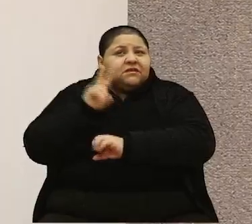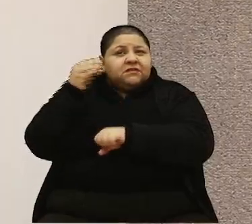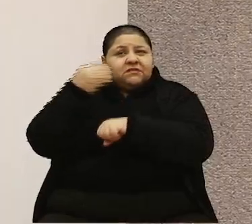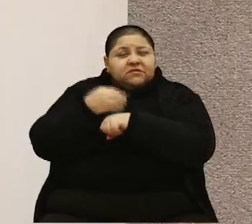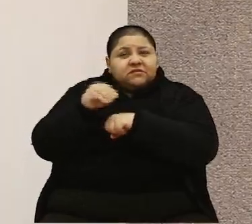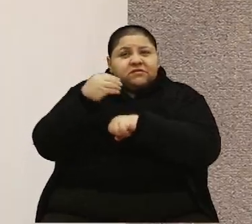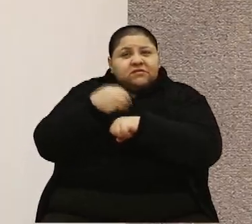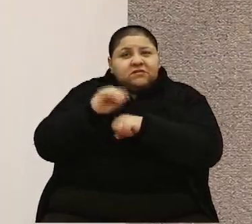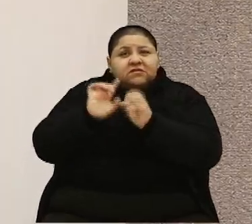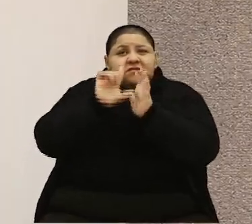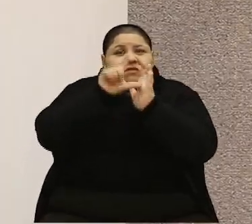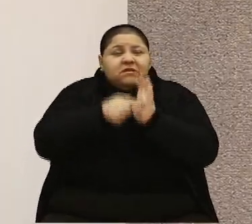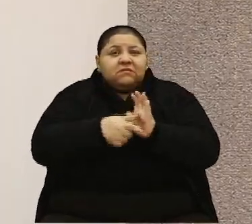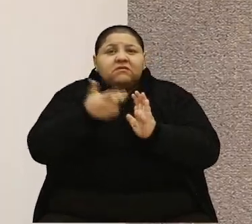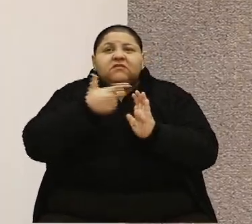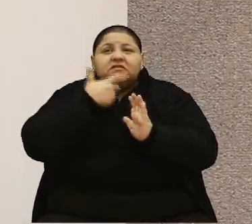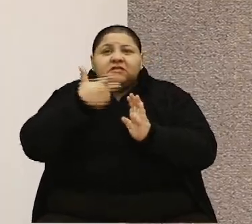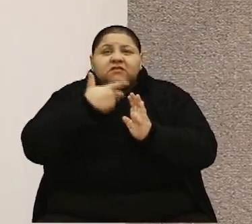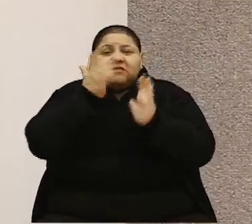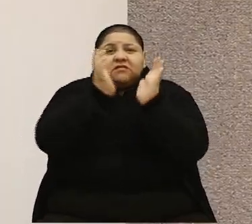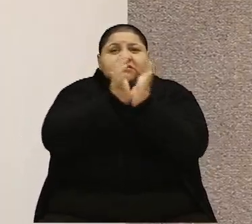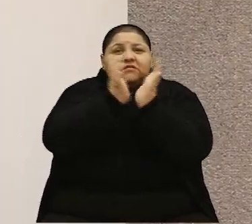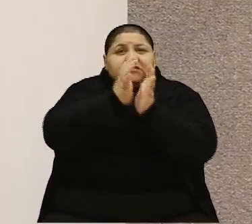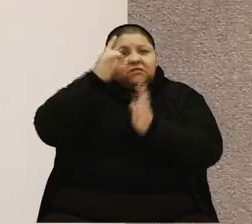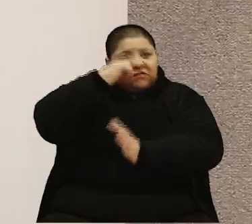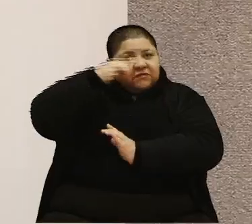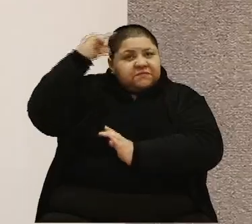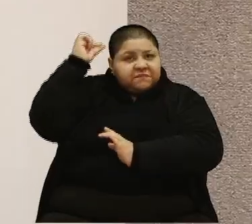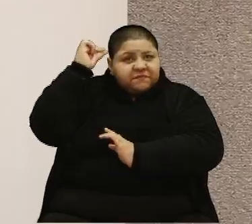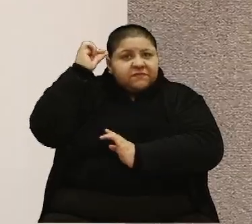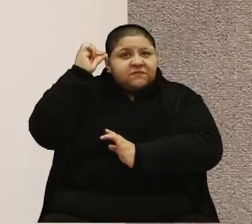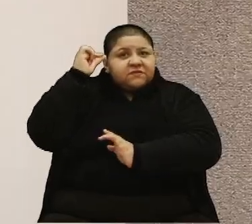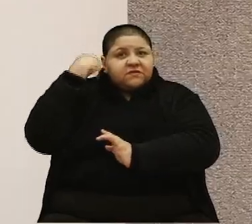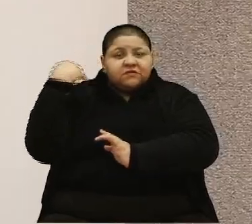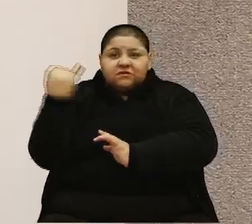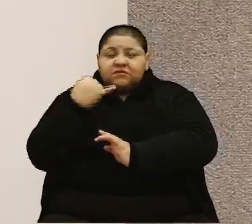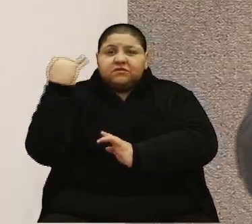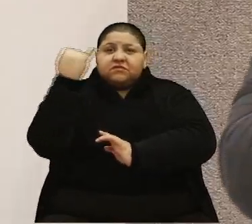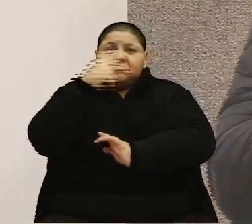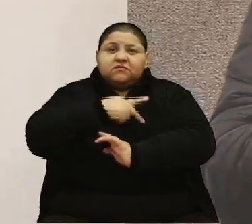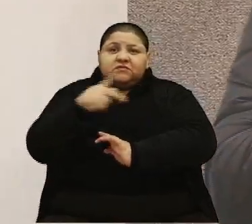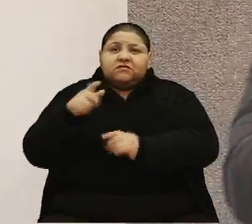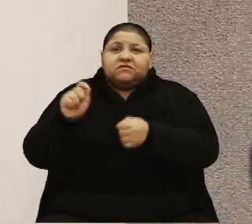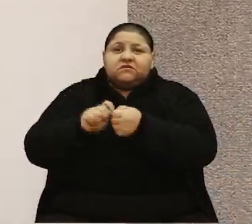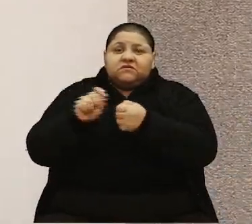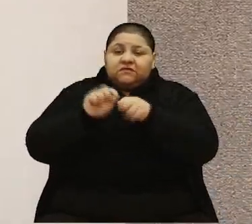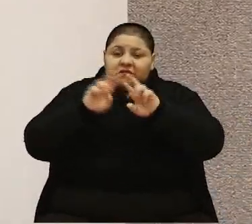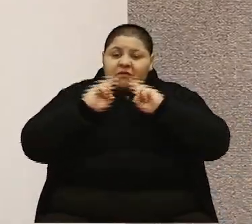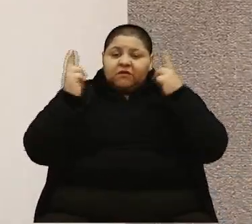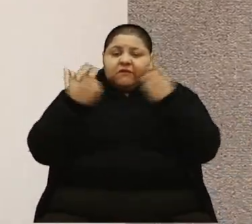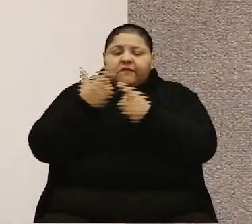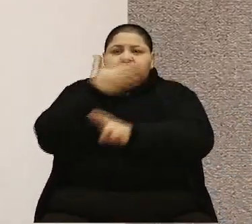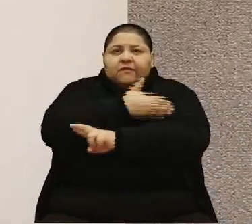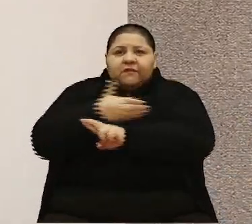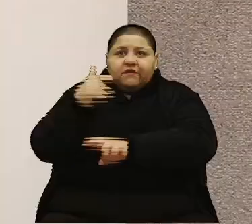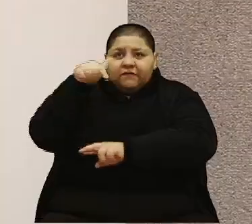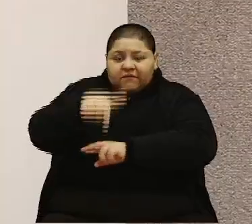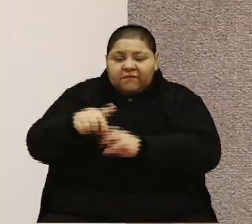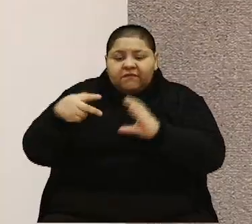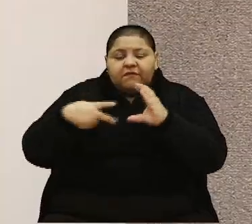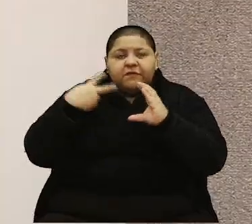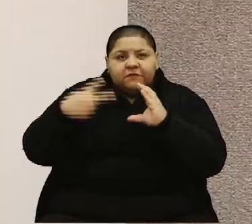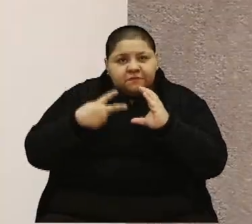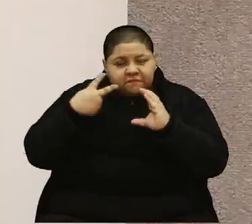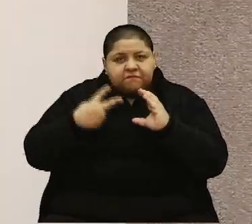uma recomendação, depois falei posteriormente com o colega Aldonei também, sobre a importância, presidente, nós fazemos uma audiência pública aqui na nossa Câmara de